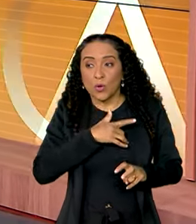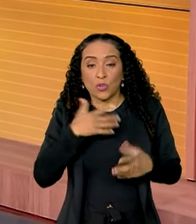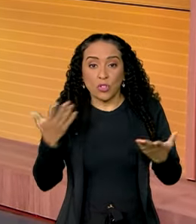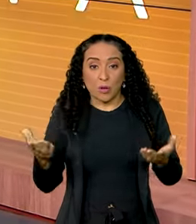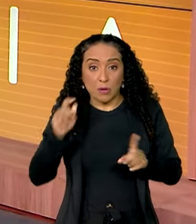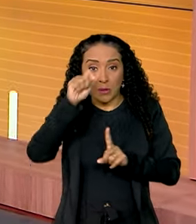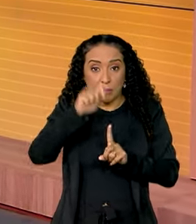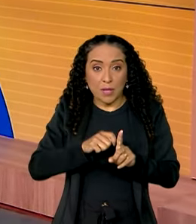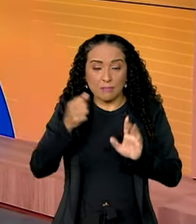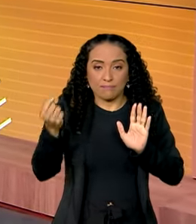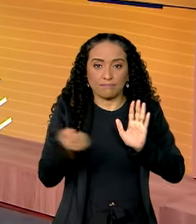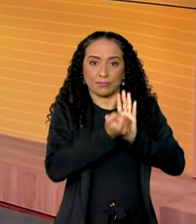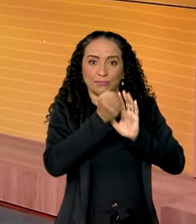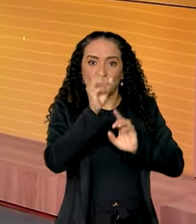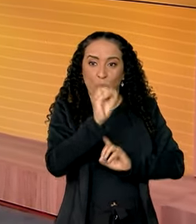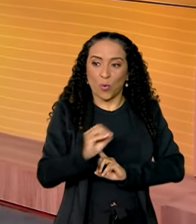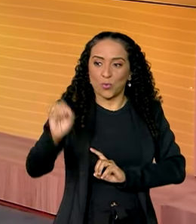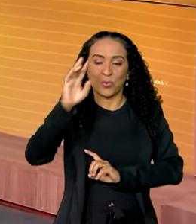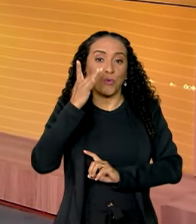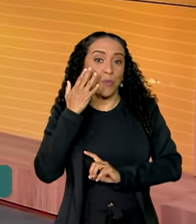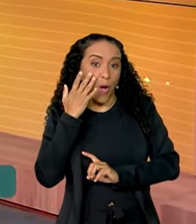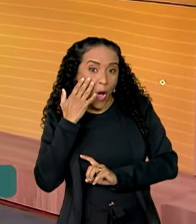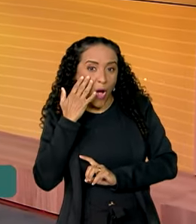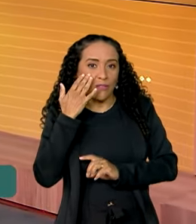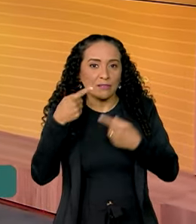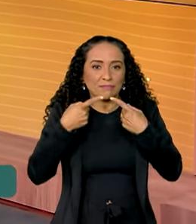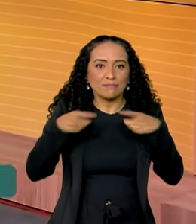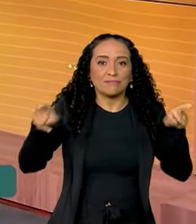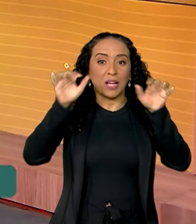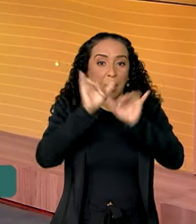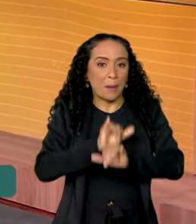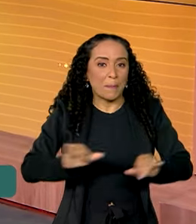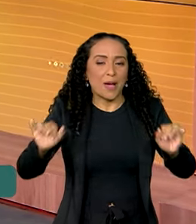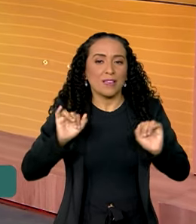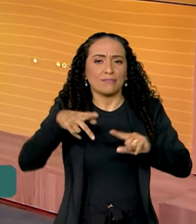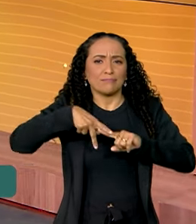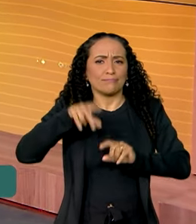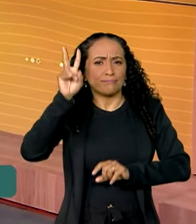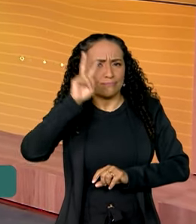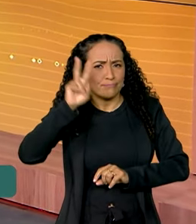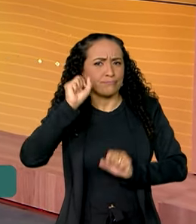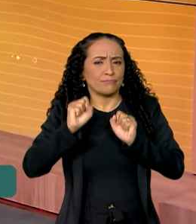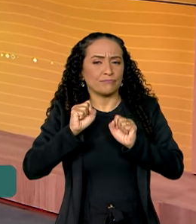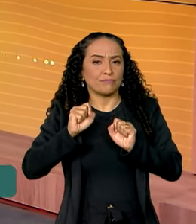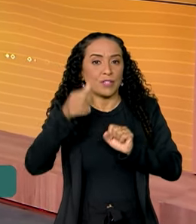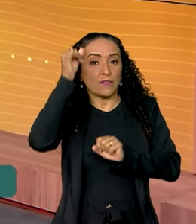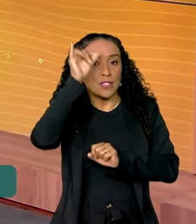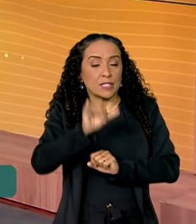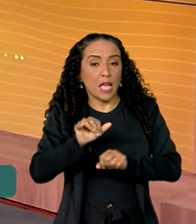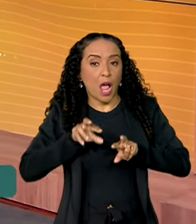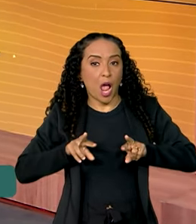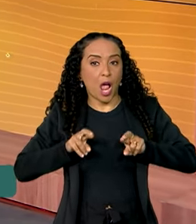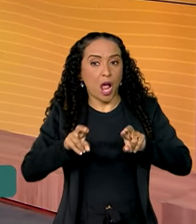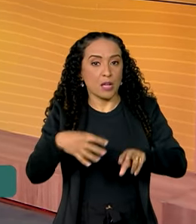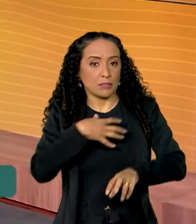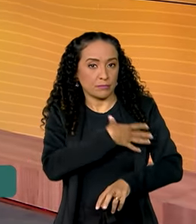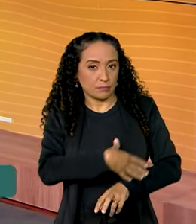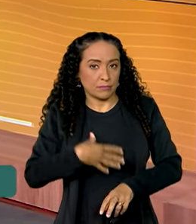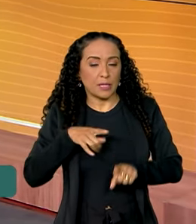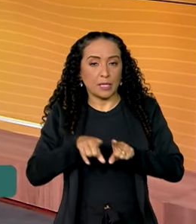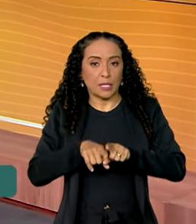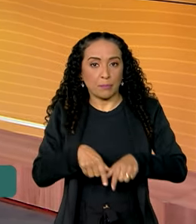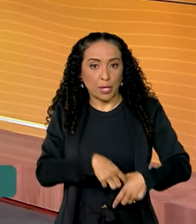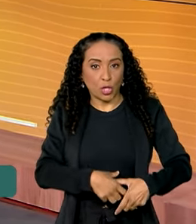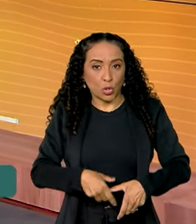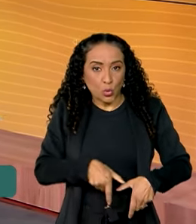este mês é marcado pelo Outubro Rosa foi lançada uma campanha para reforçar a prevenção do câncer de mama e do colo de